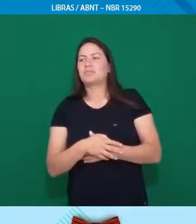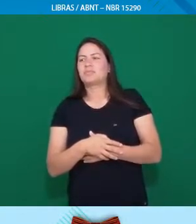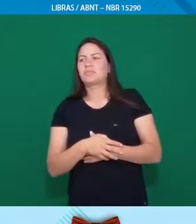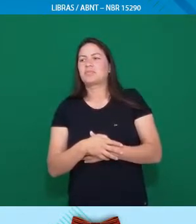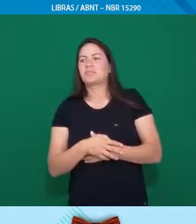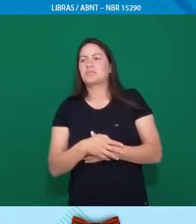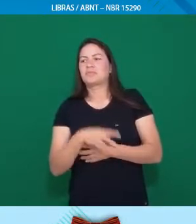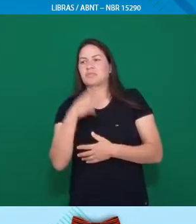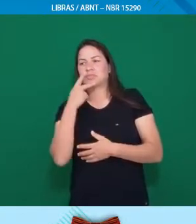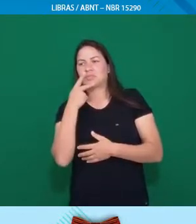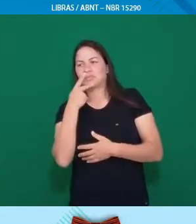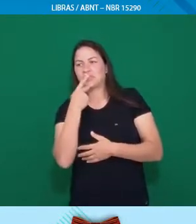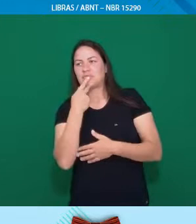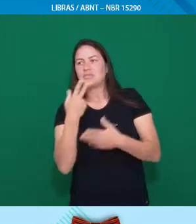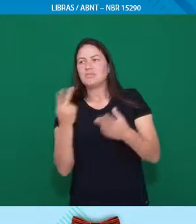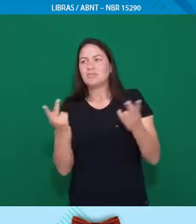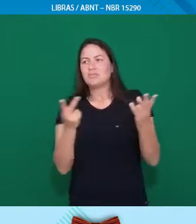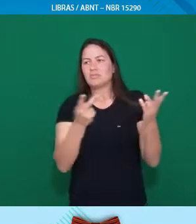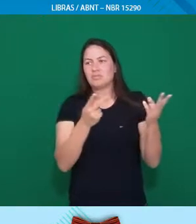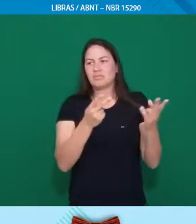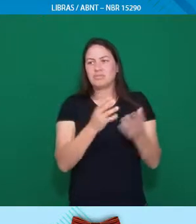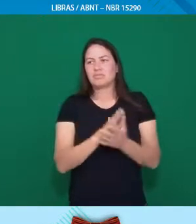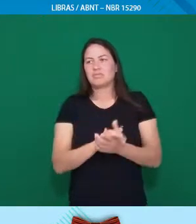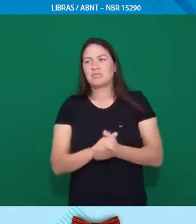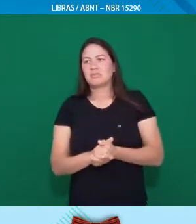e eu fique à vontade para ele